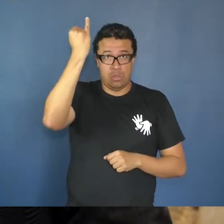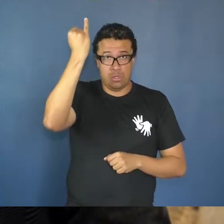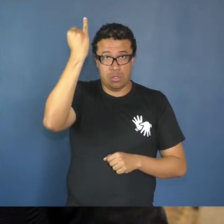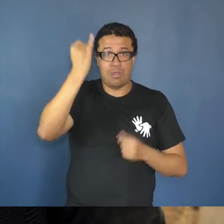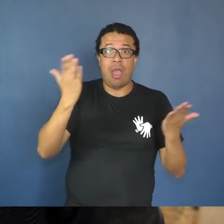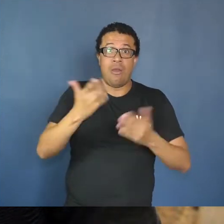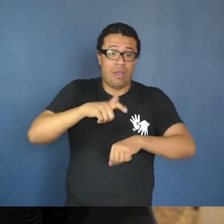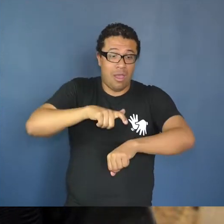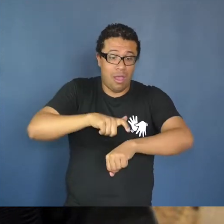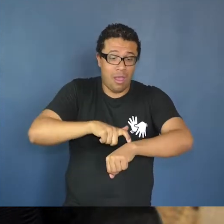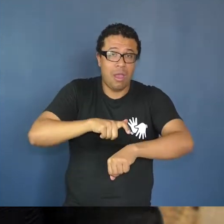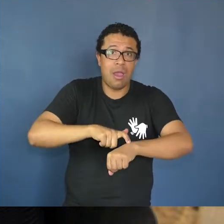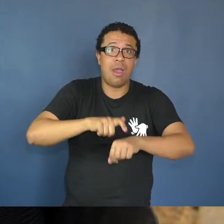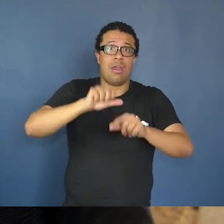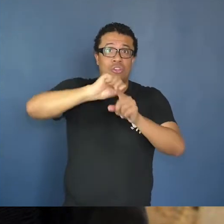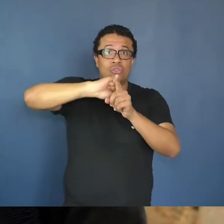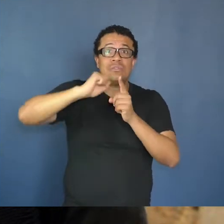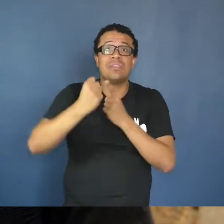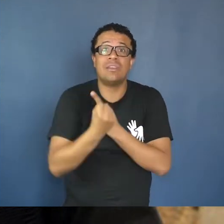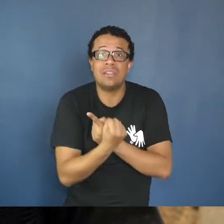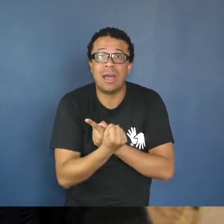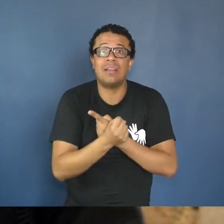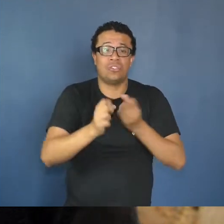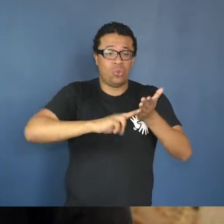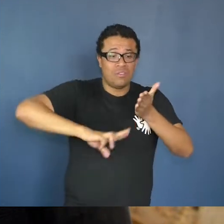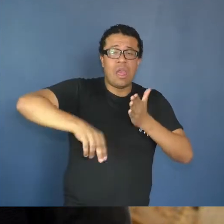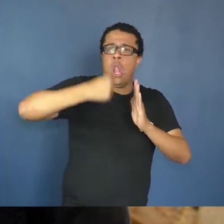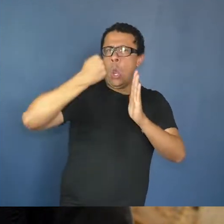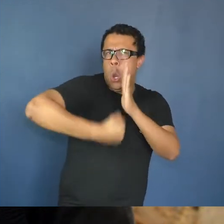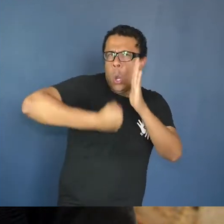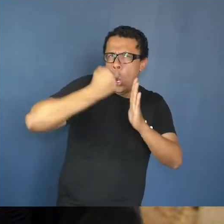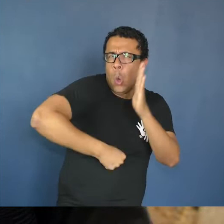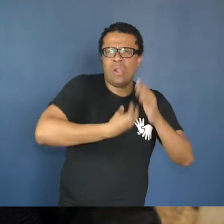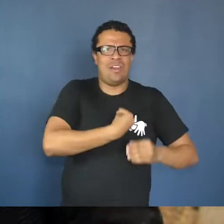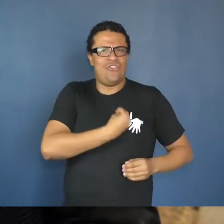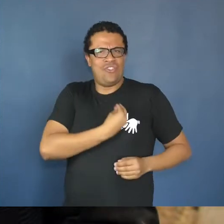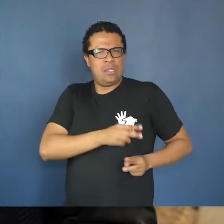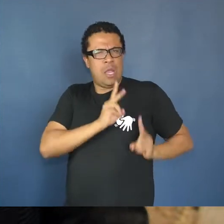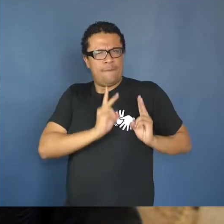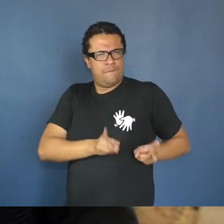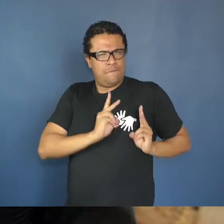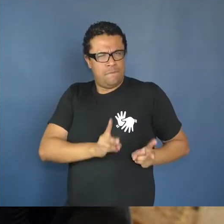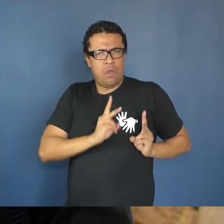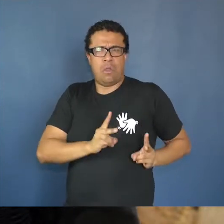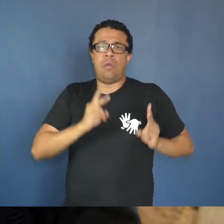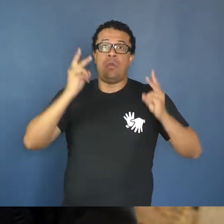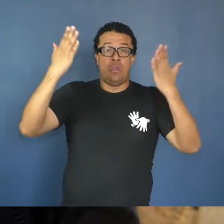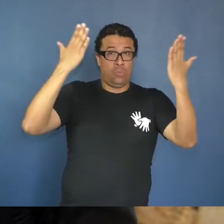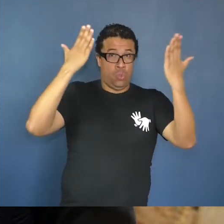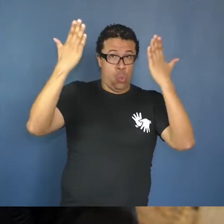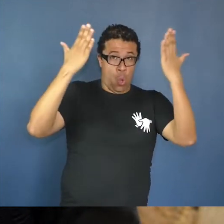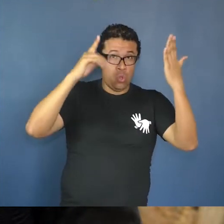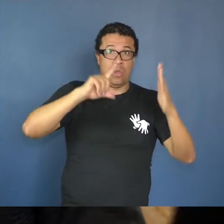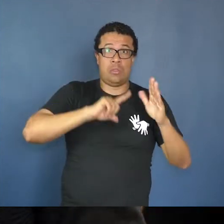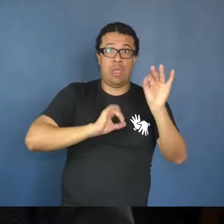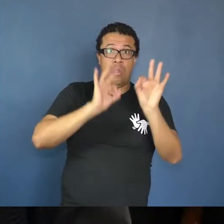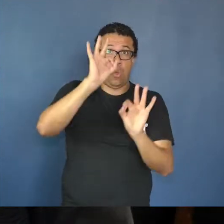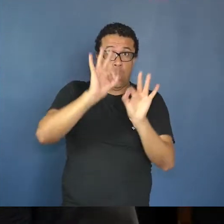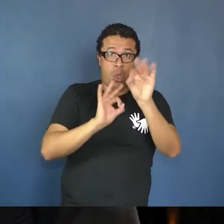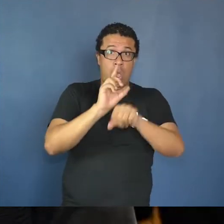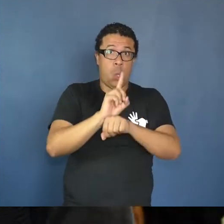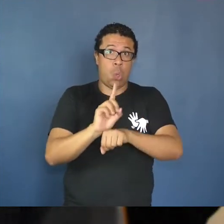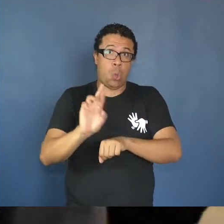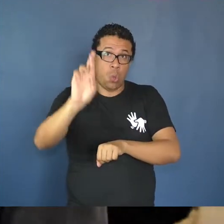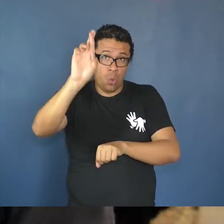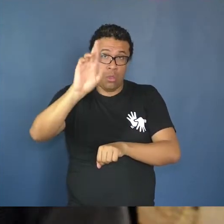a sociedade, em que a universidade luta para sobreviver. Quer dizer, a psicologia ela já é um programa tradicional, um programa que tem